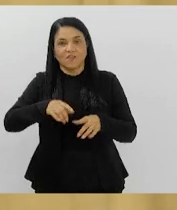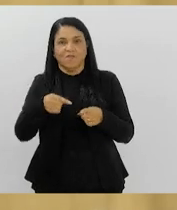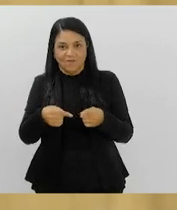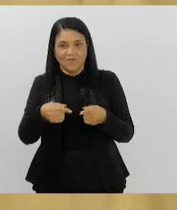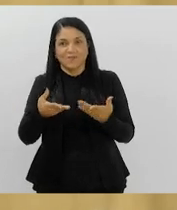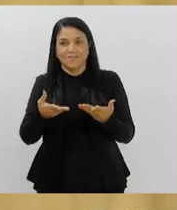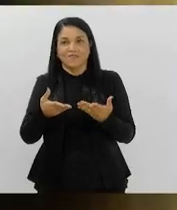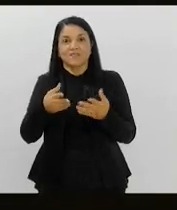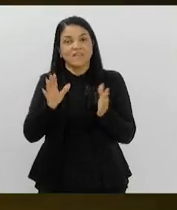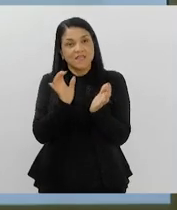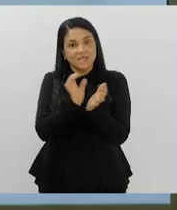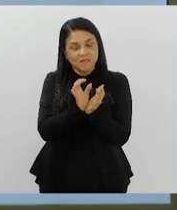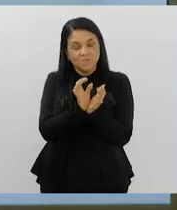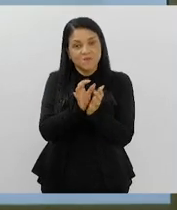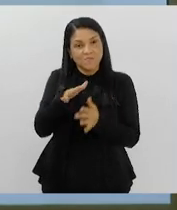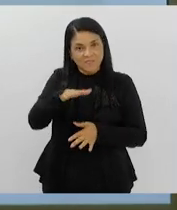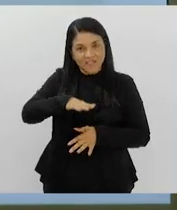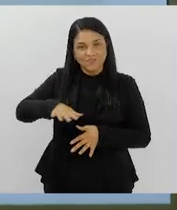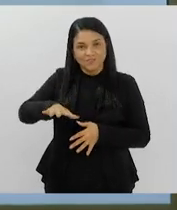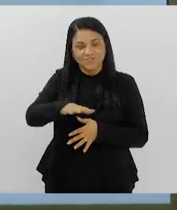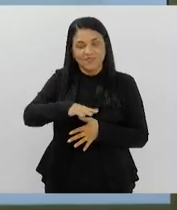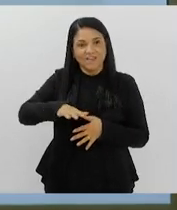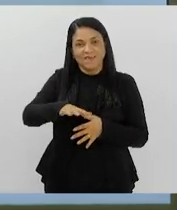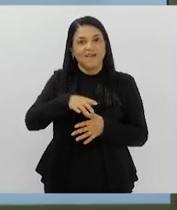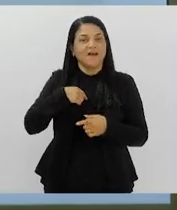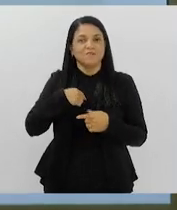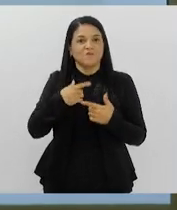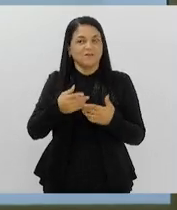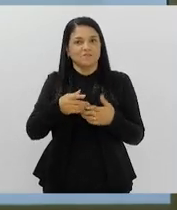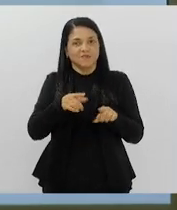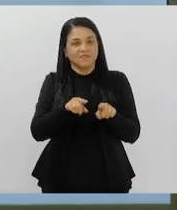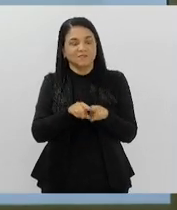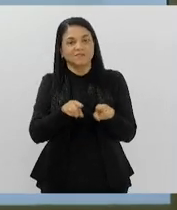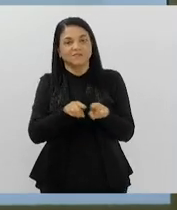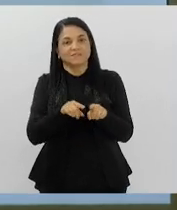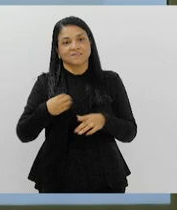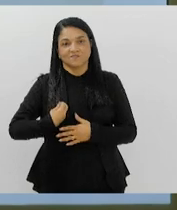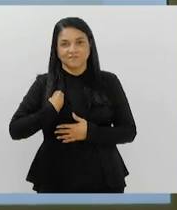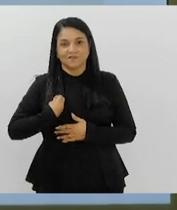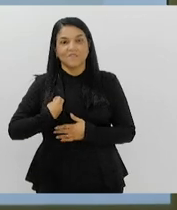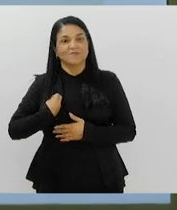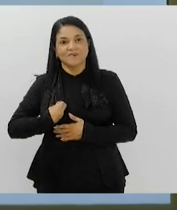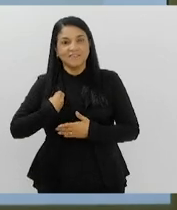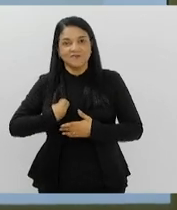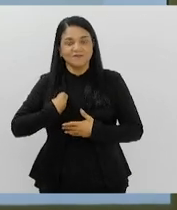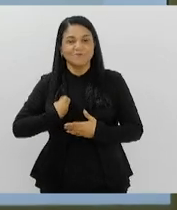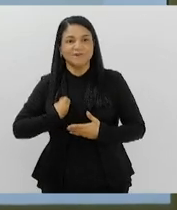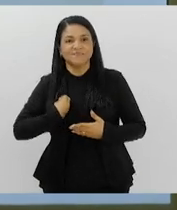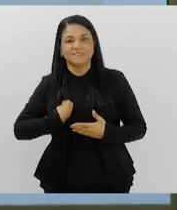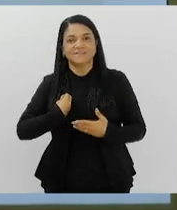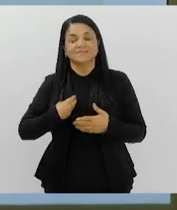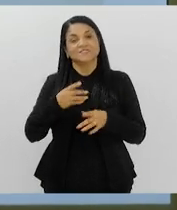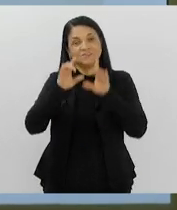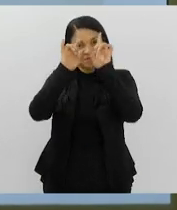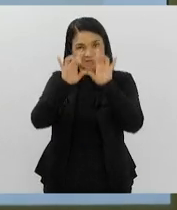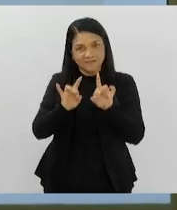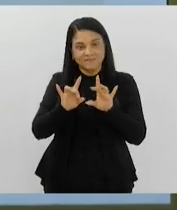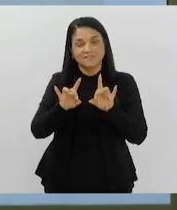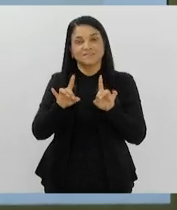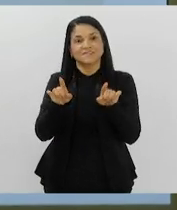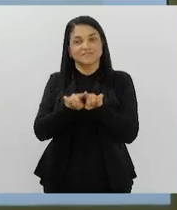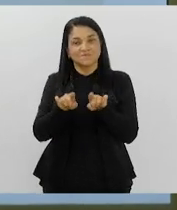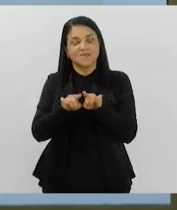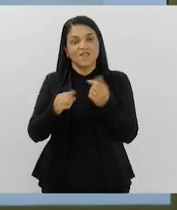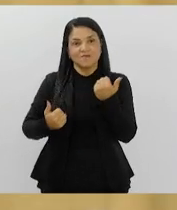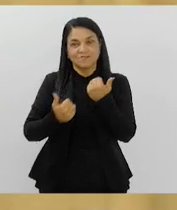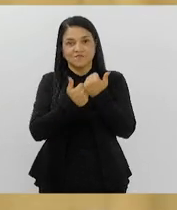nessa equipe Conviva Regional, a gente tem um professor especialista em currículo de convivência, porque a gente entende que, assim como tem um professor especialista que vai auxiliar